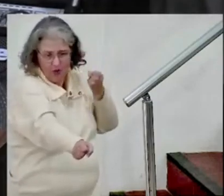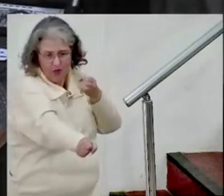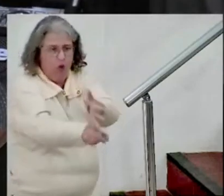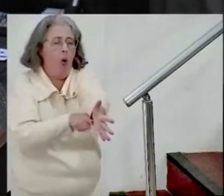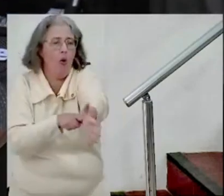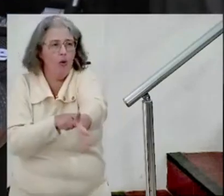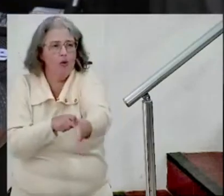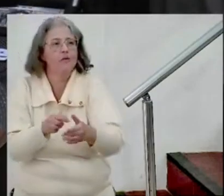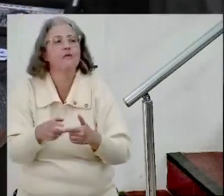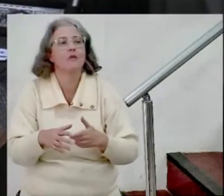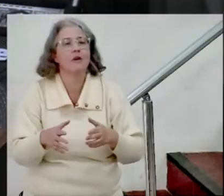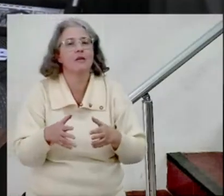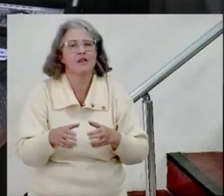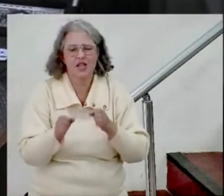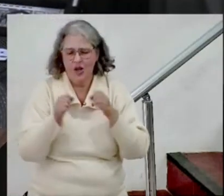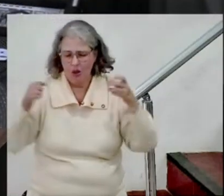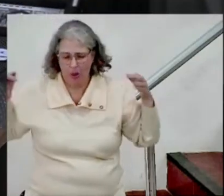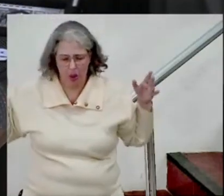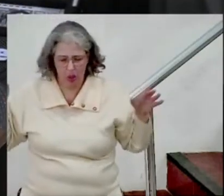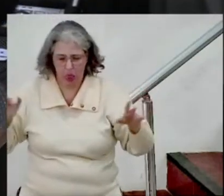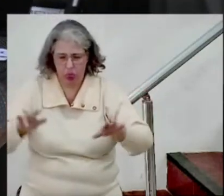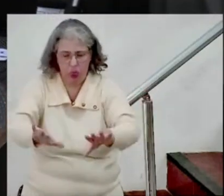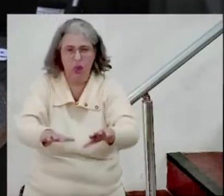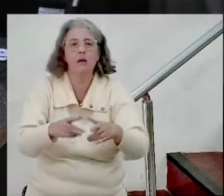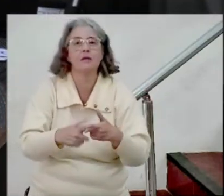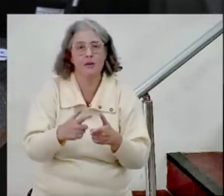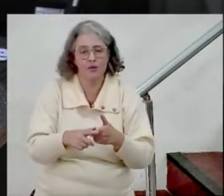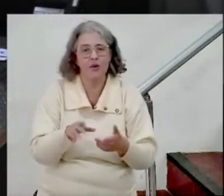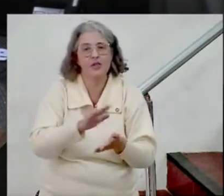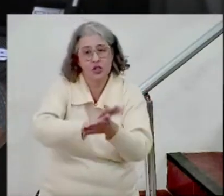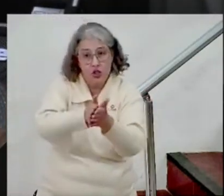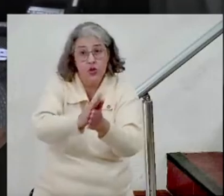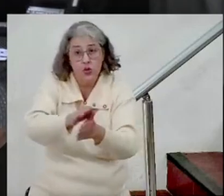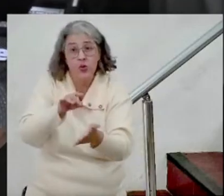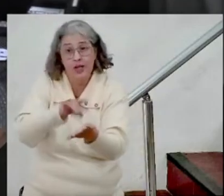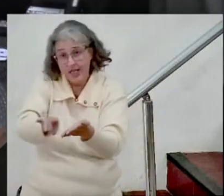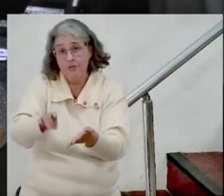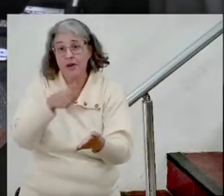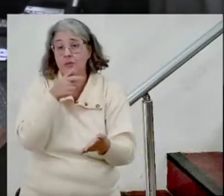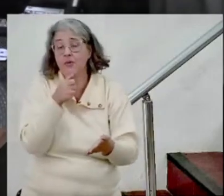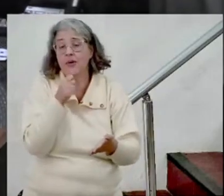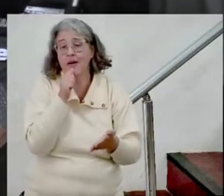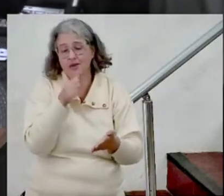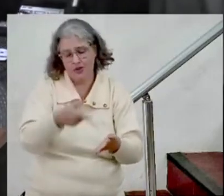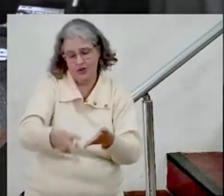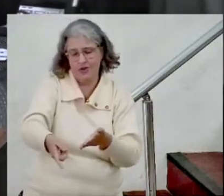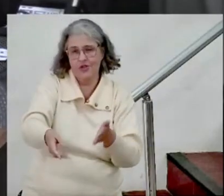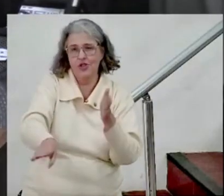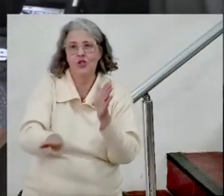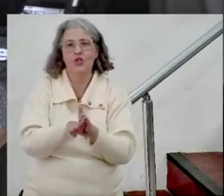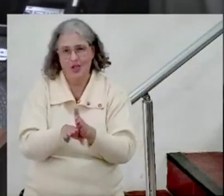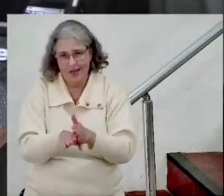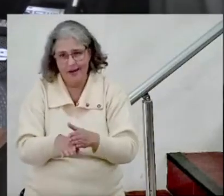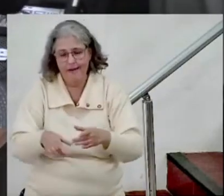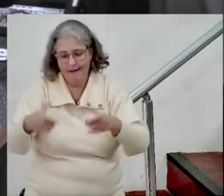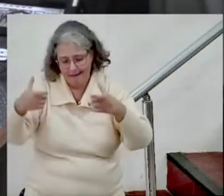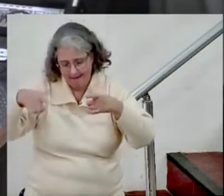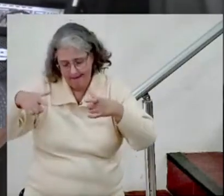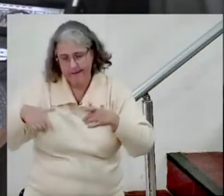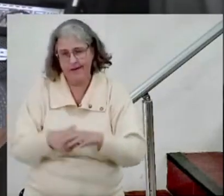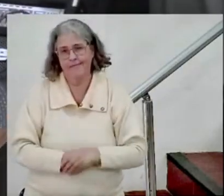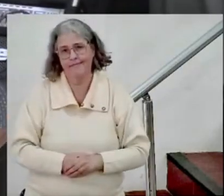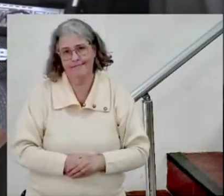máquinas de guerra de Senaqueribe. Ele já tinha feito isso 45 vezes quando ele chegou aí. Você consegue entender